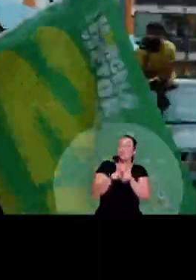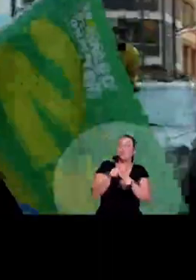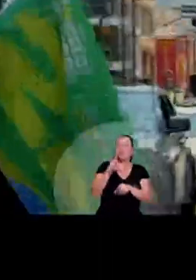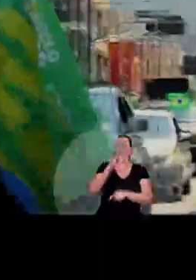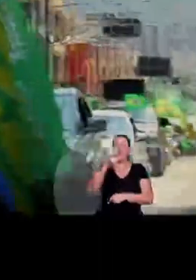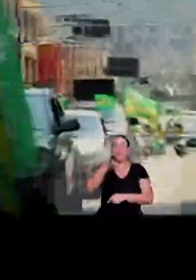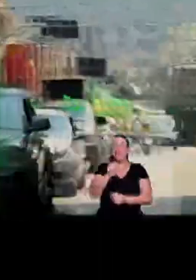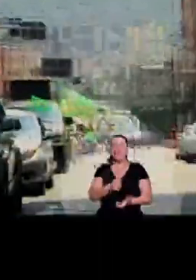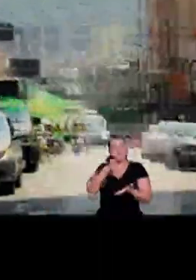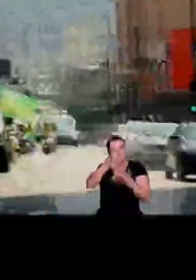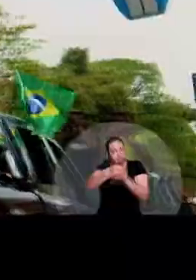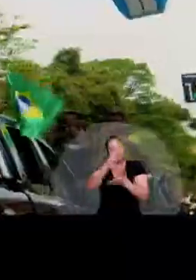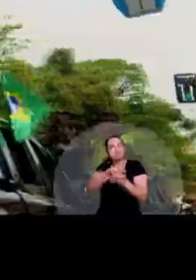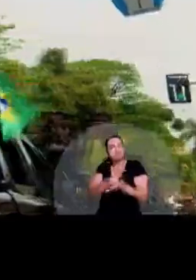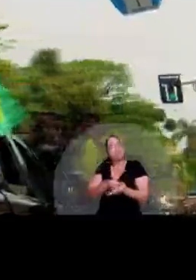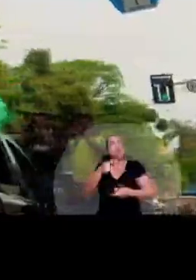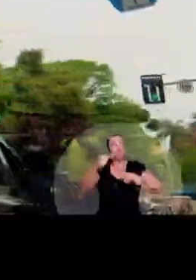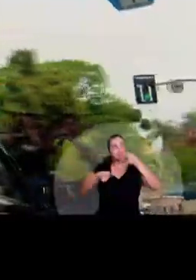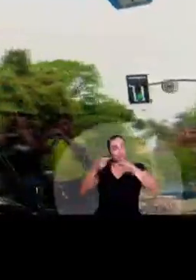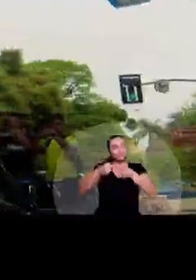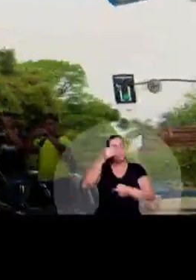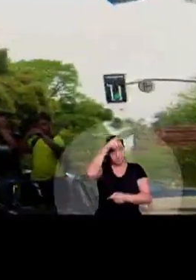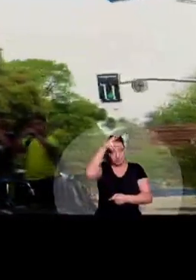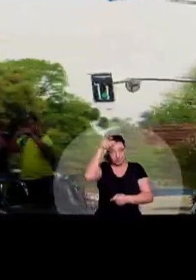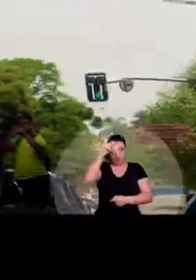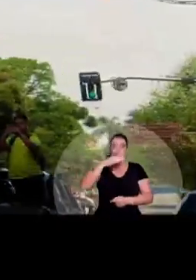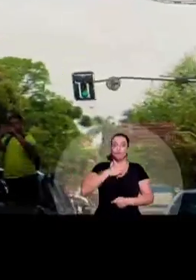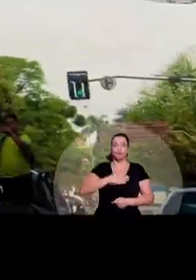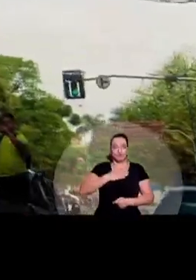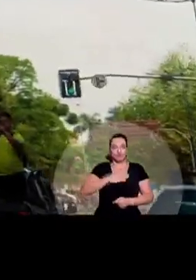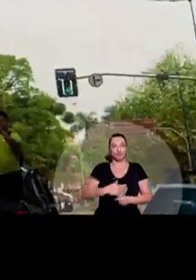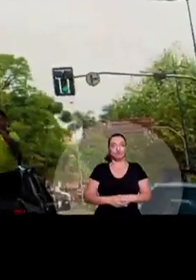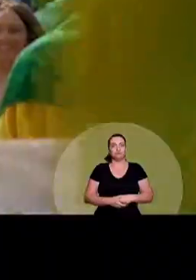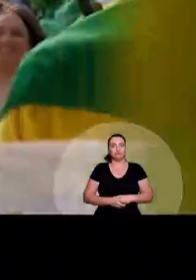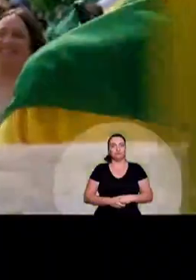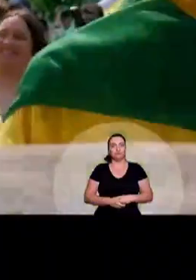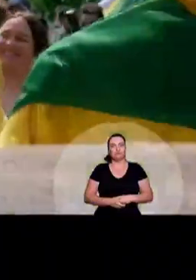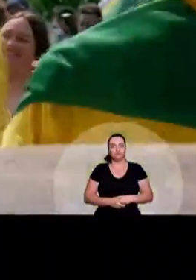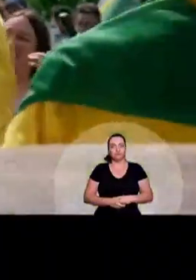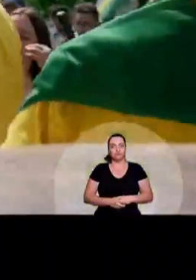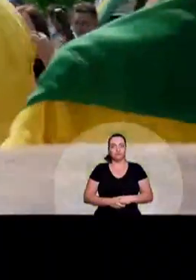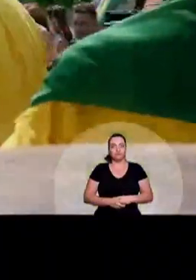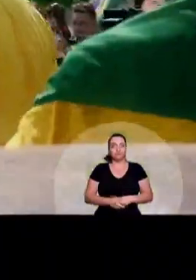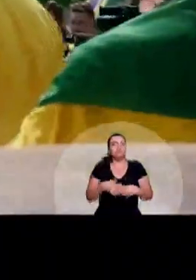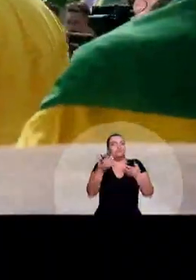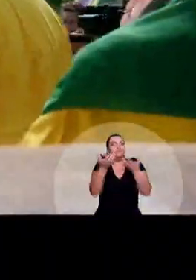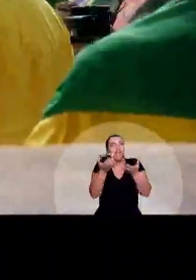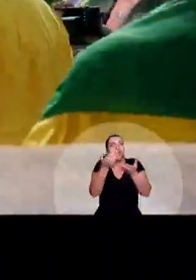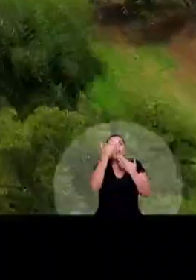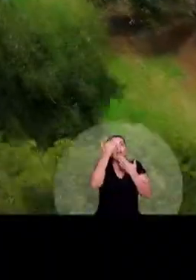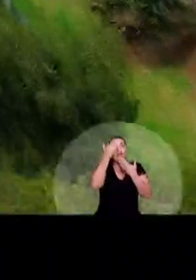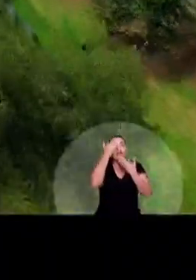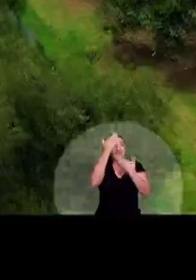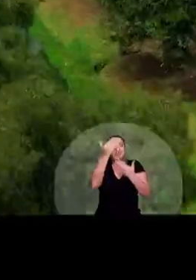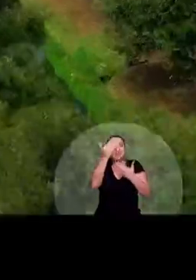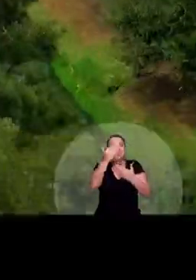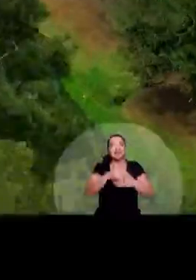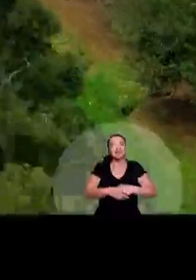que seguem firmes na disputa pela Prefeitura de Poços de Caldas. Quero agradecer